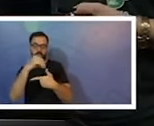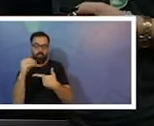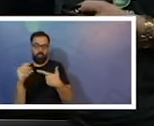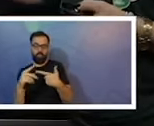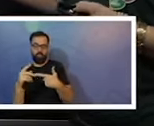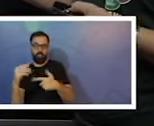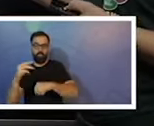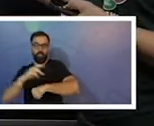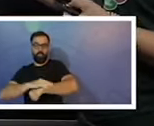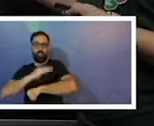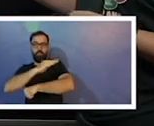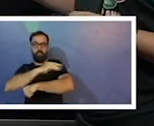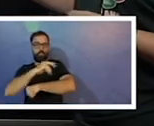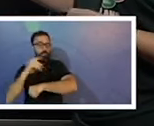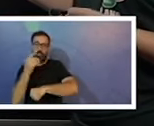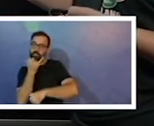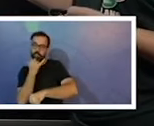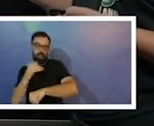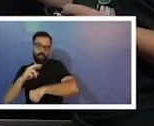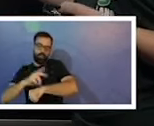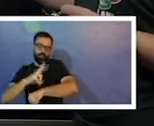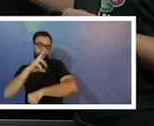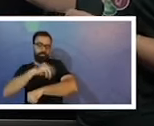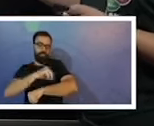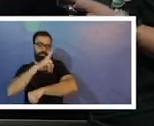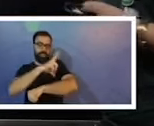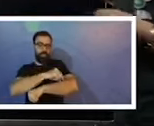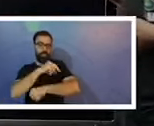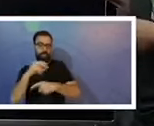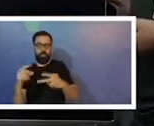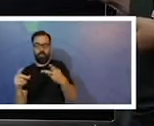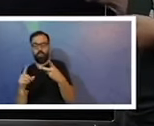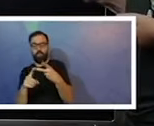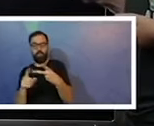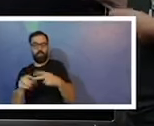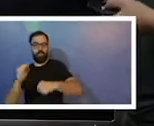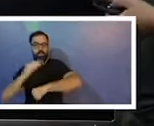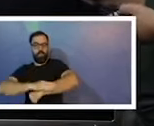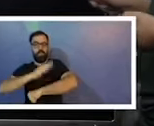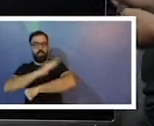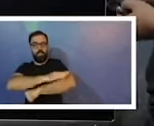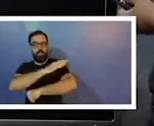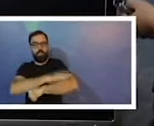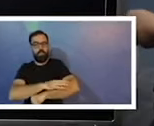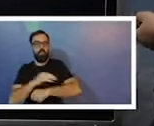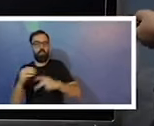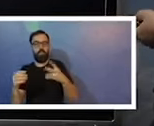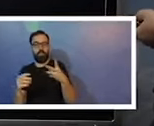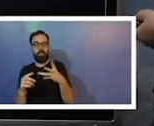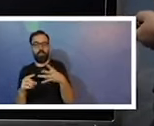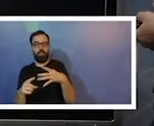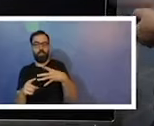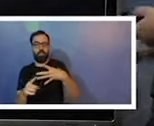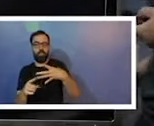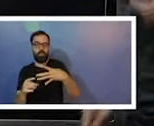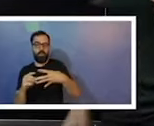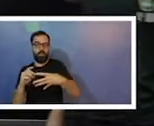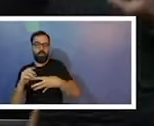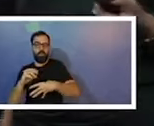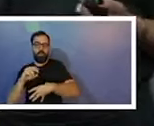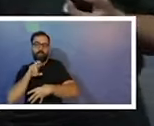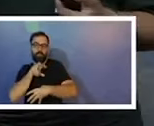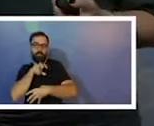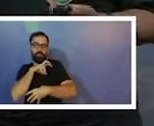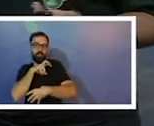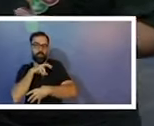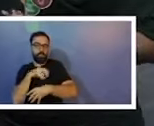Gafanhoto. Quem come o gafanhoto? O sapo. Quem come o sapo? A cobra. Quem come a cobra? A águia. Olha como